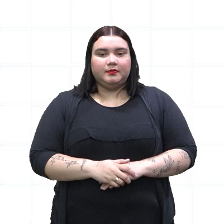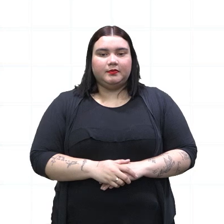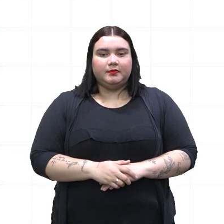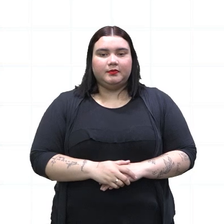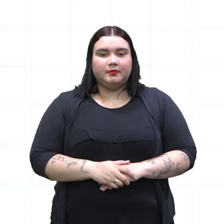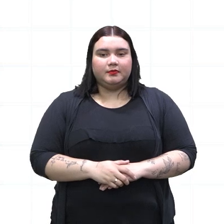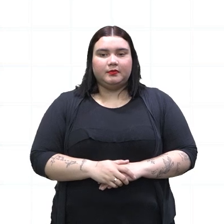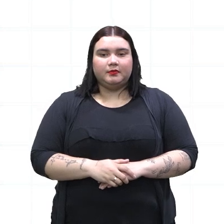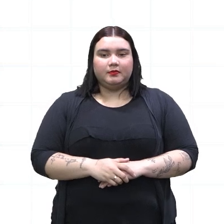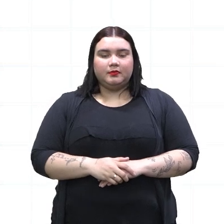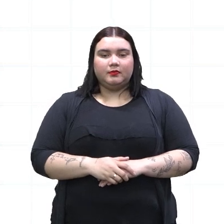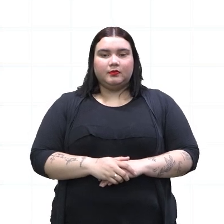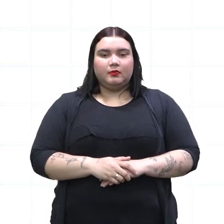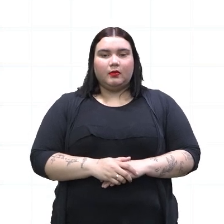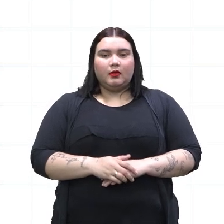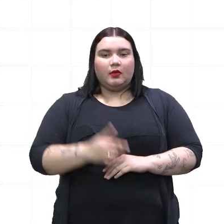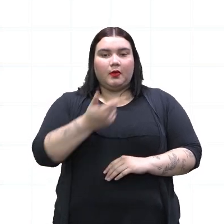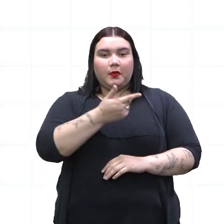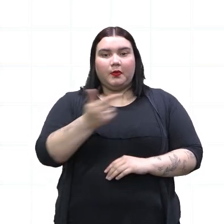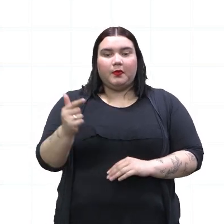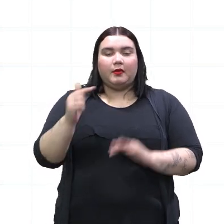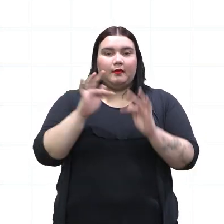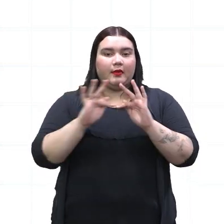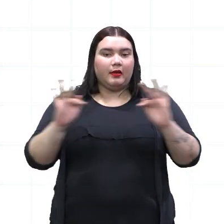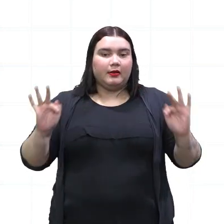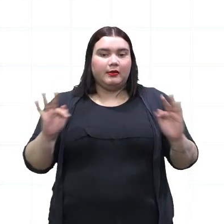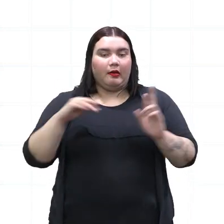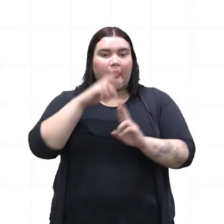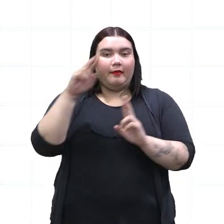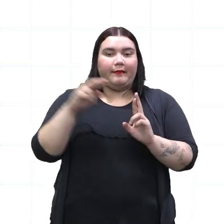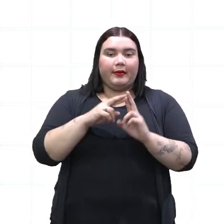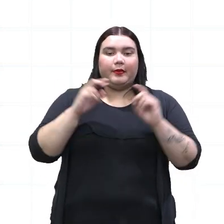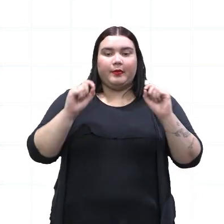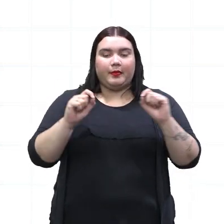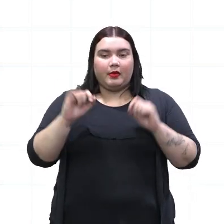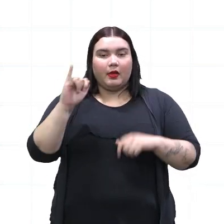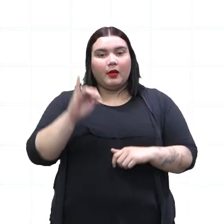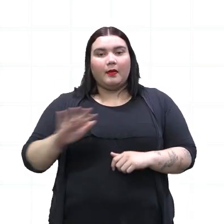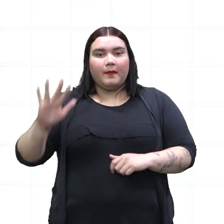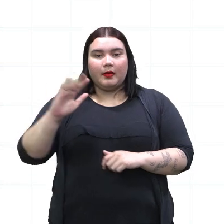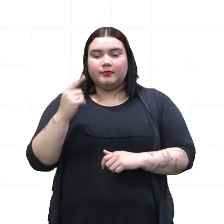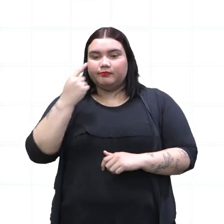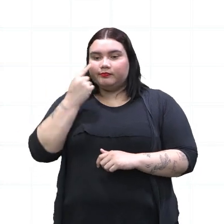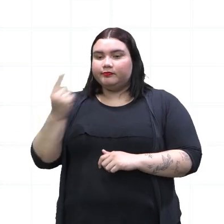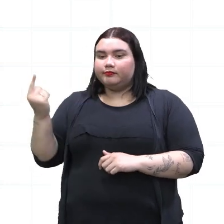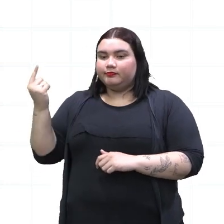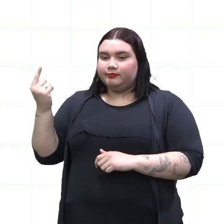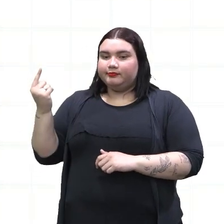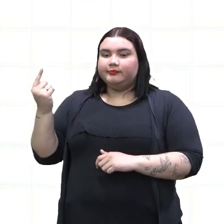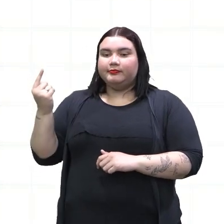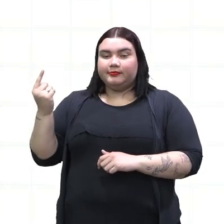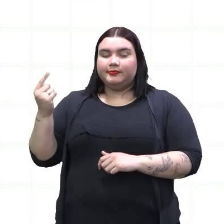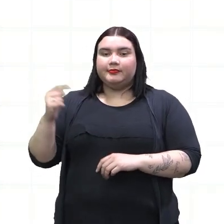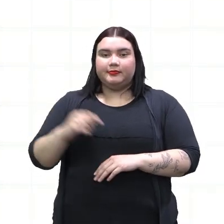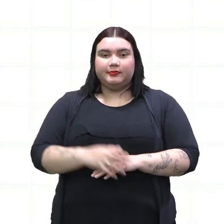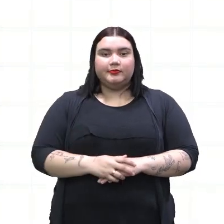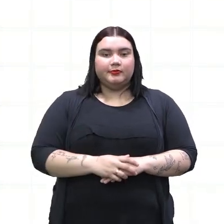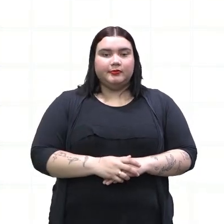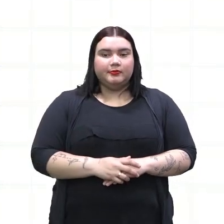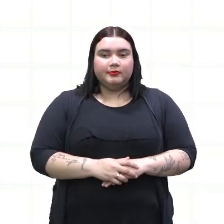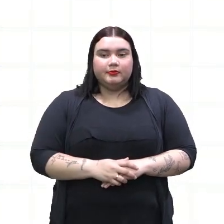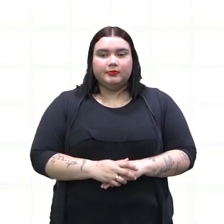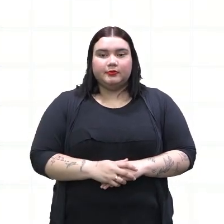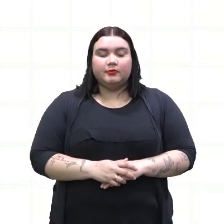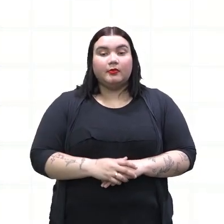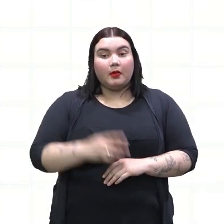A próxima frase agora, não é, se refere a essa imagem aqui, não é? Novamente, é